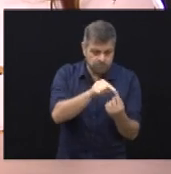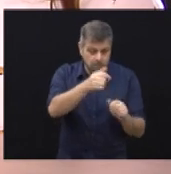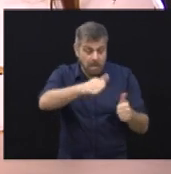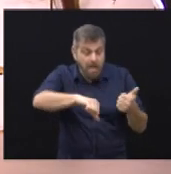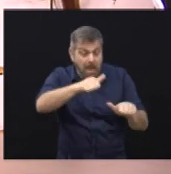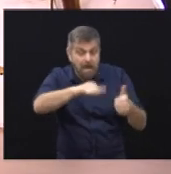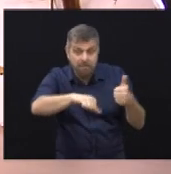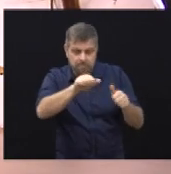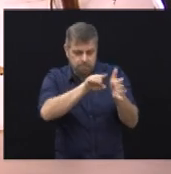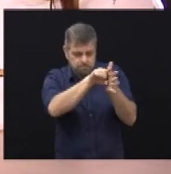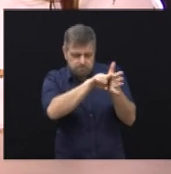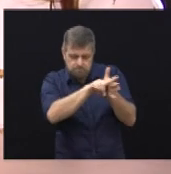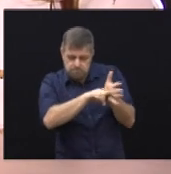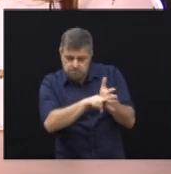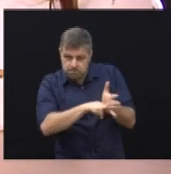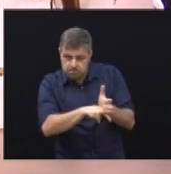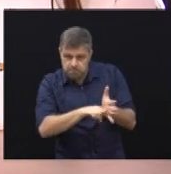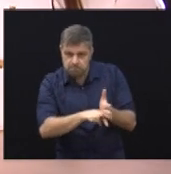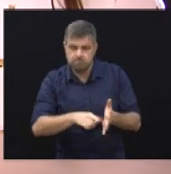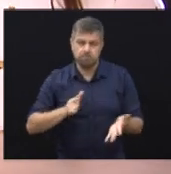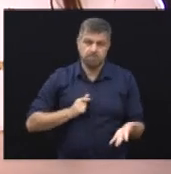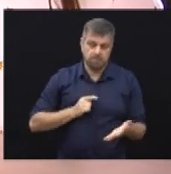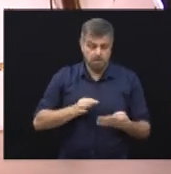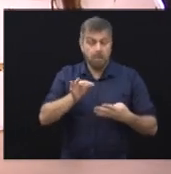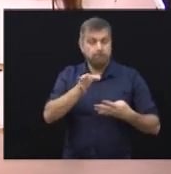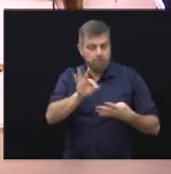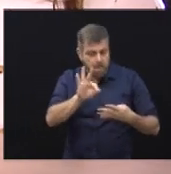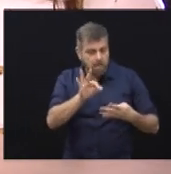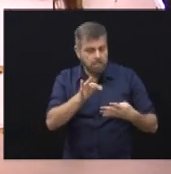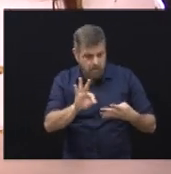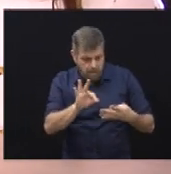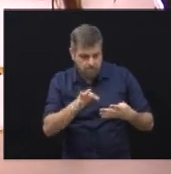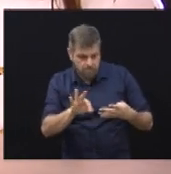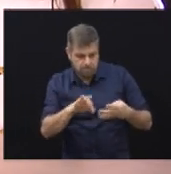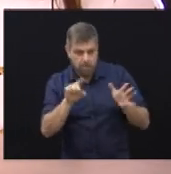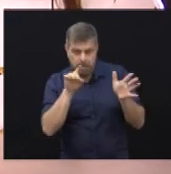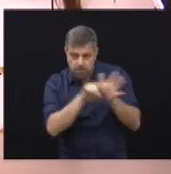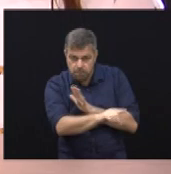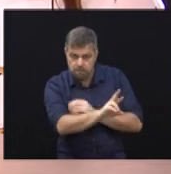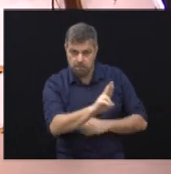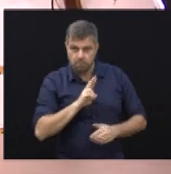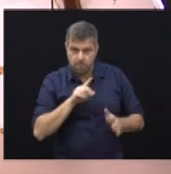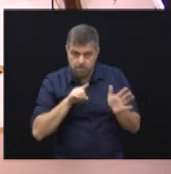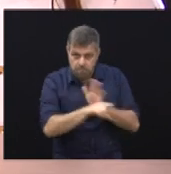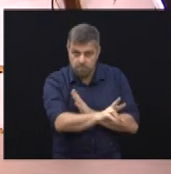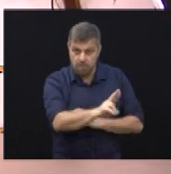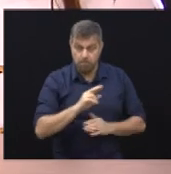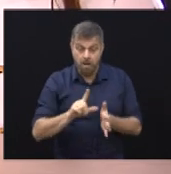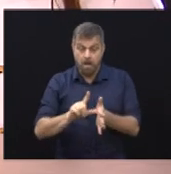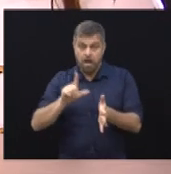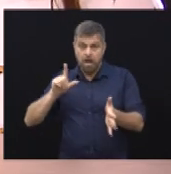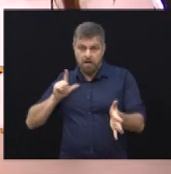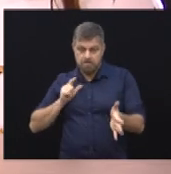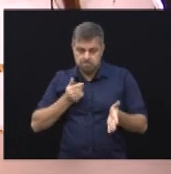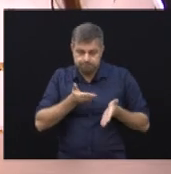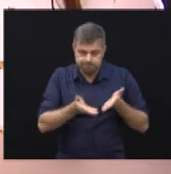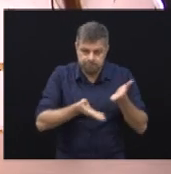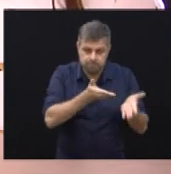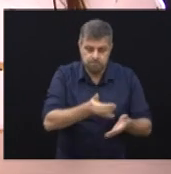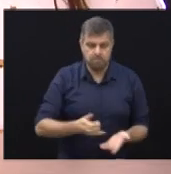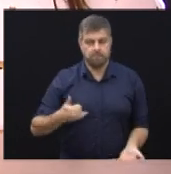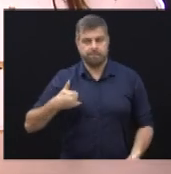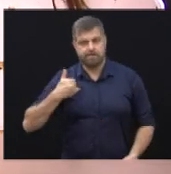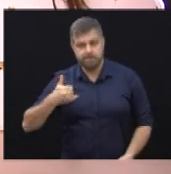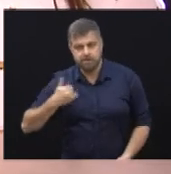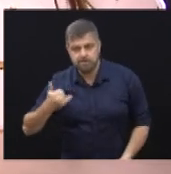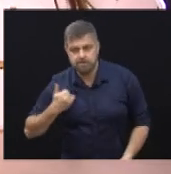submeter o paciente a uma anamnese, que são aquelas perguntas pessoais que são feitas antes do tratamento.